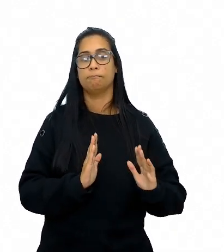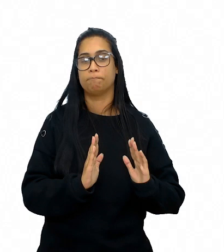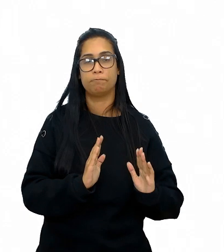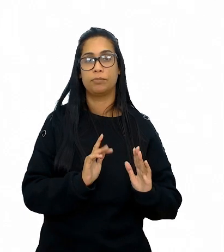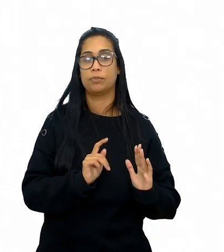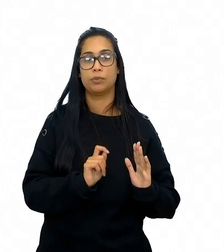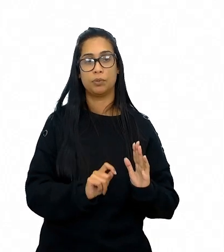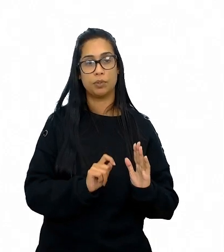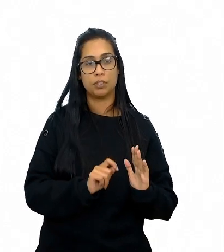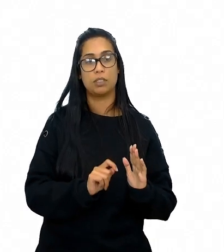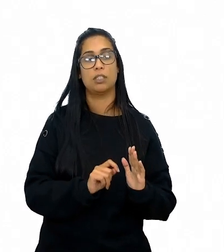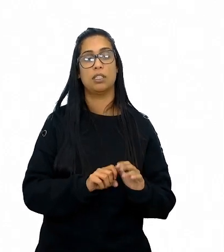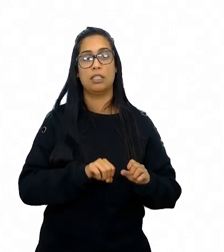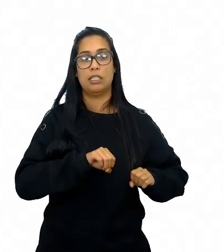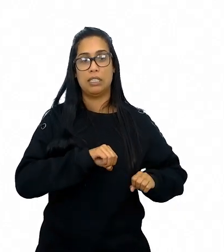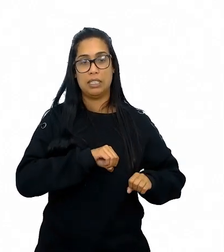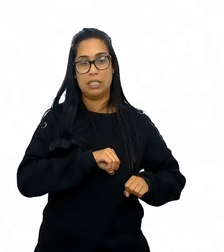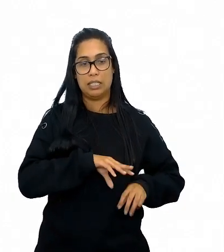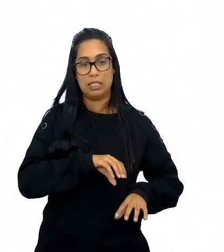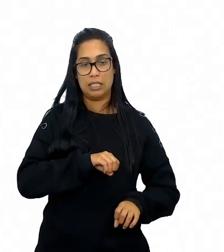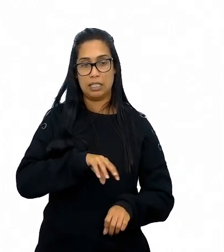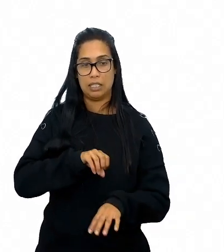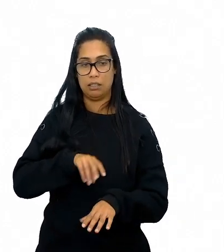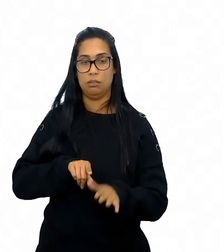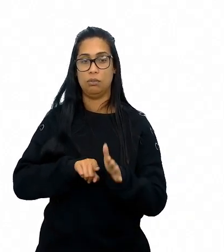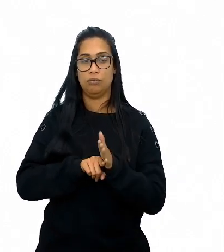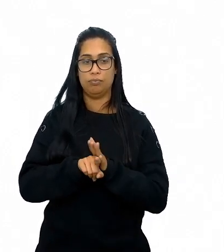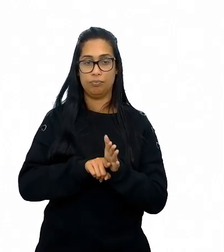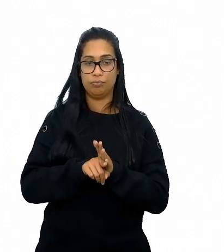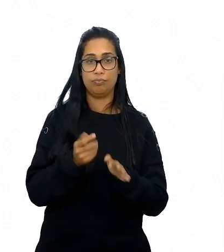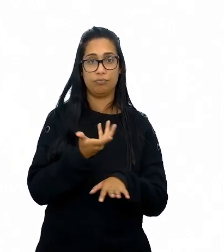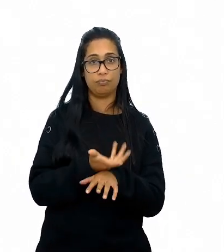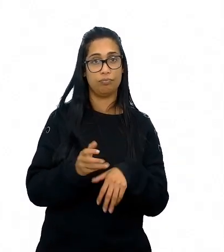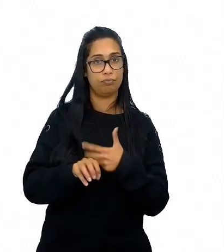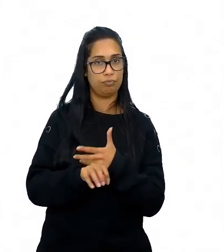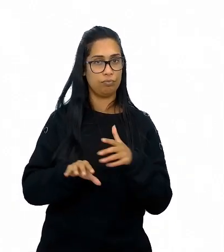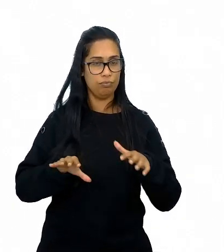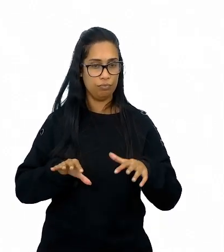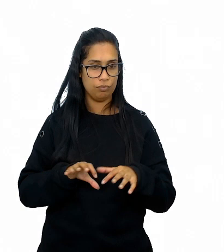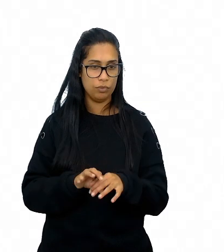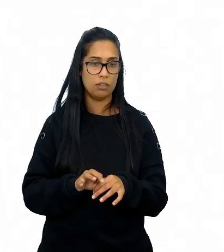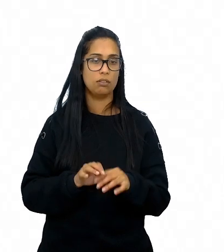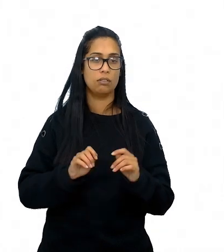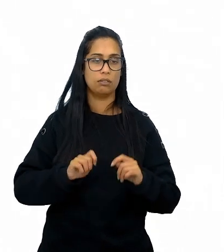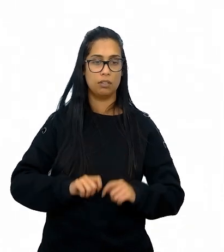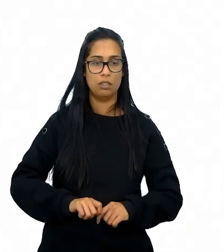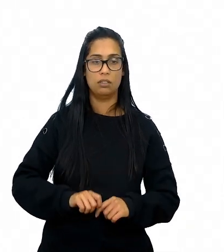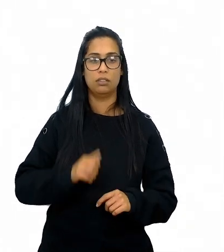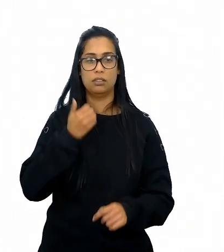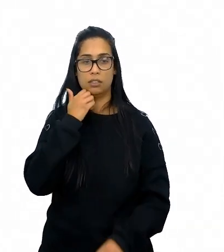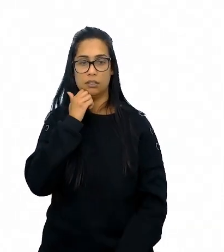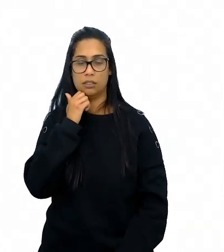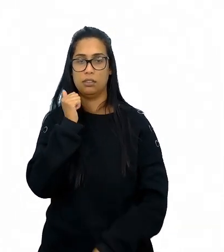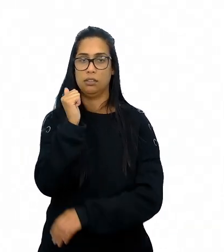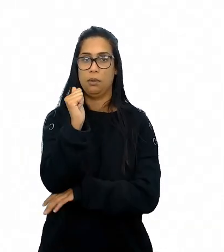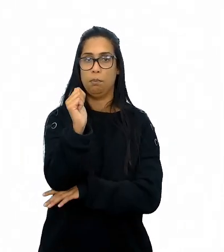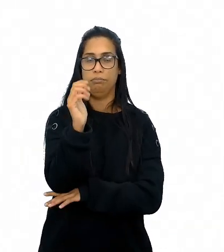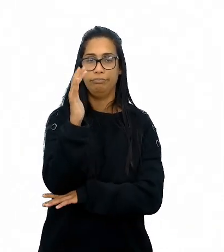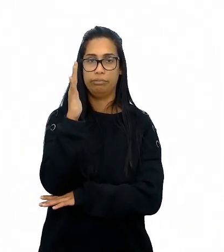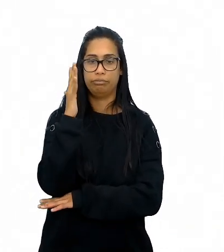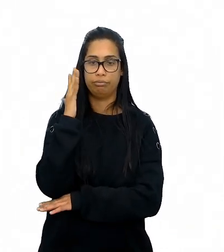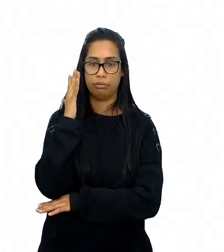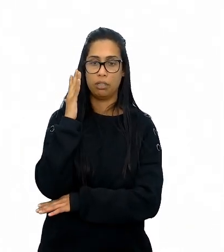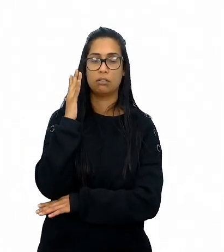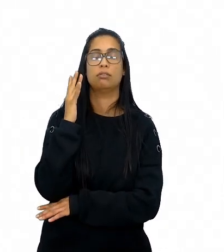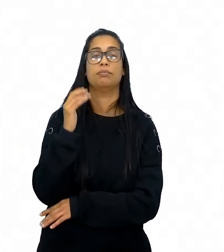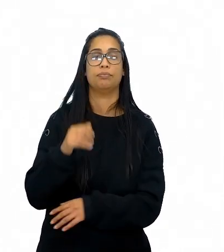momento, vamos então justamente trazer essa associação, né, entre o ensino por investigação, né, as